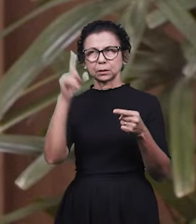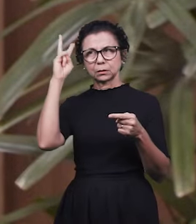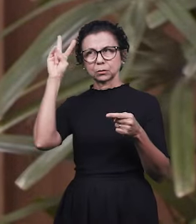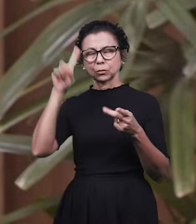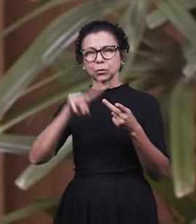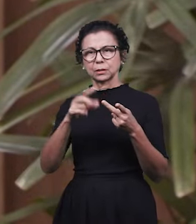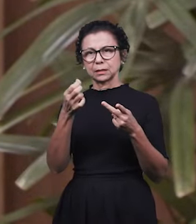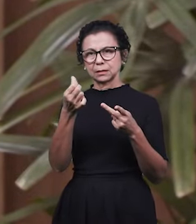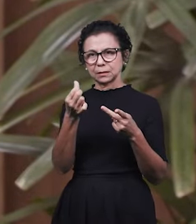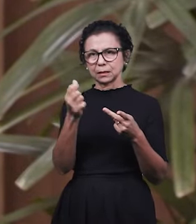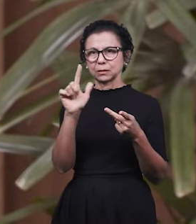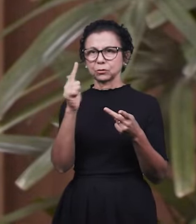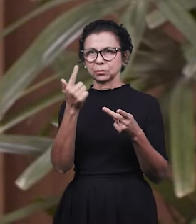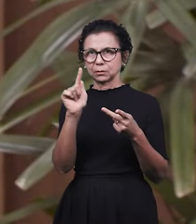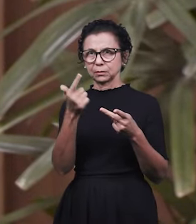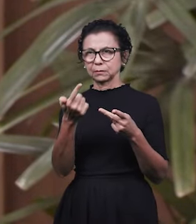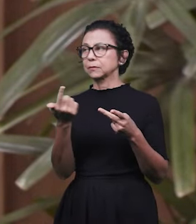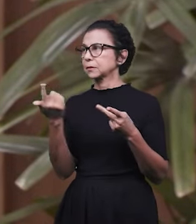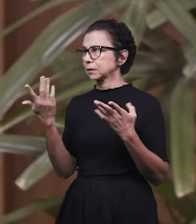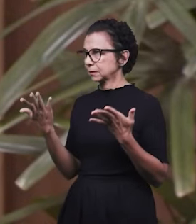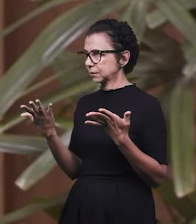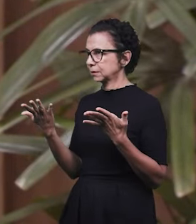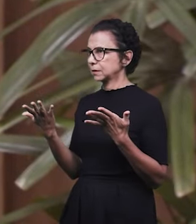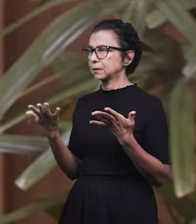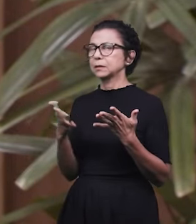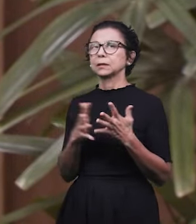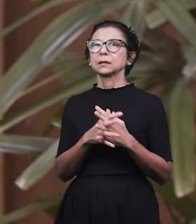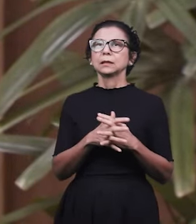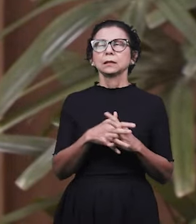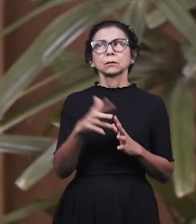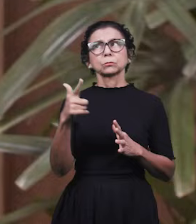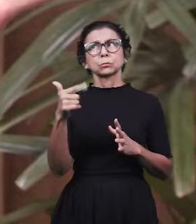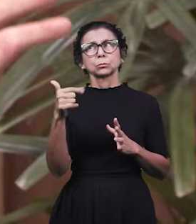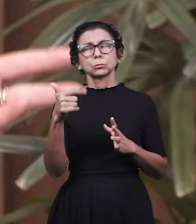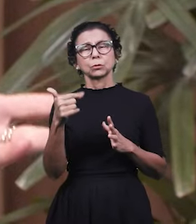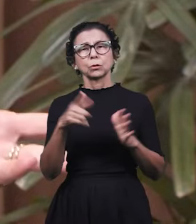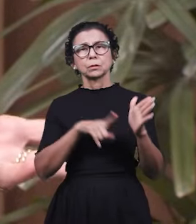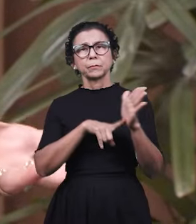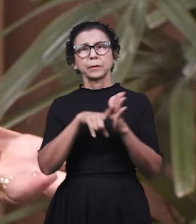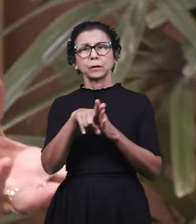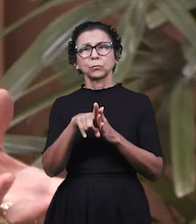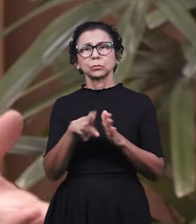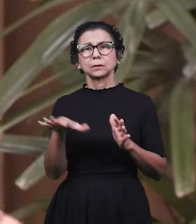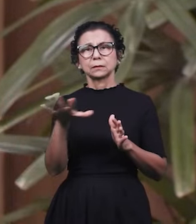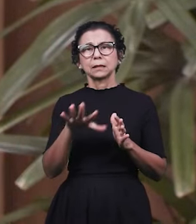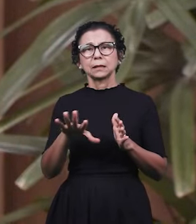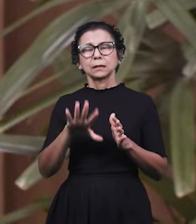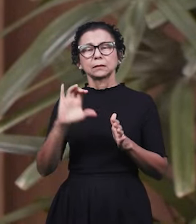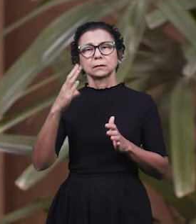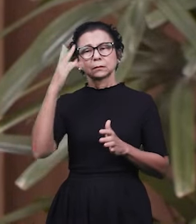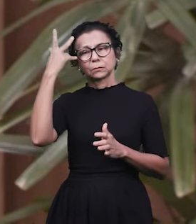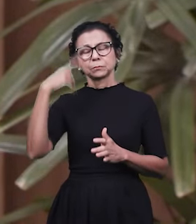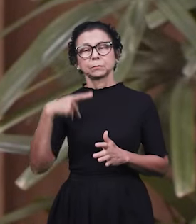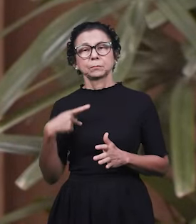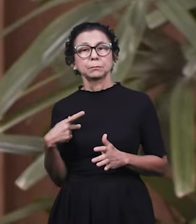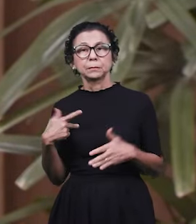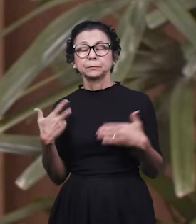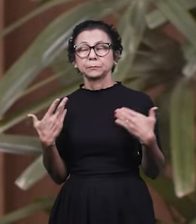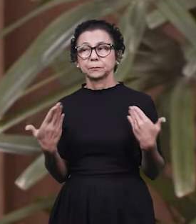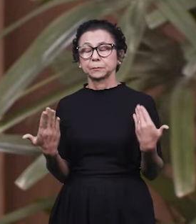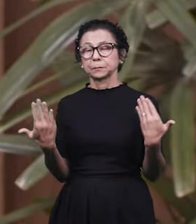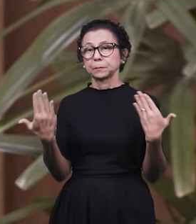questões de geografia, né? E ali a gente totaliza, então, 12 questões da área de ciências humanas. Para essa prova